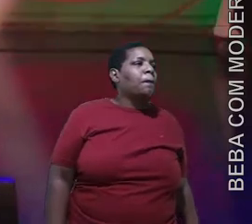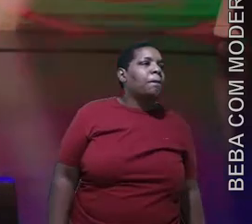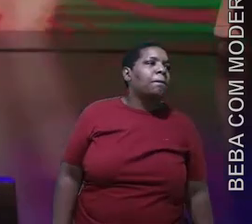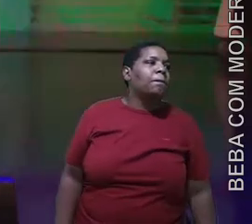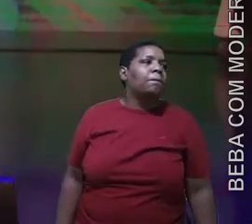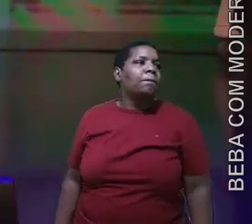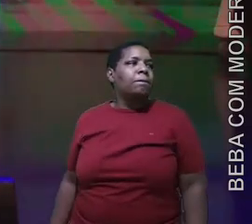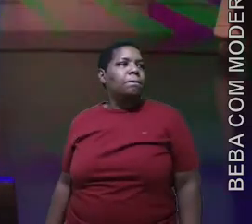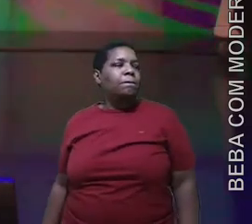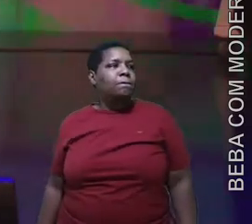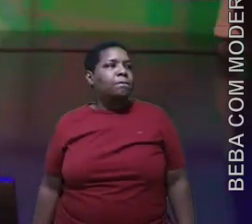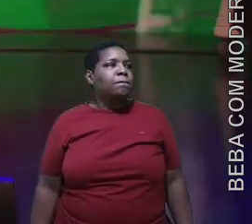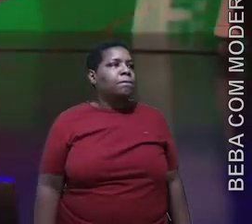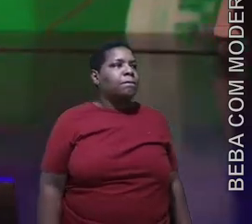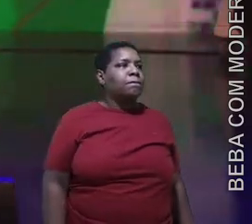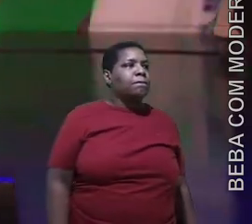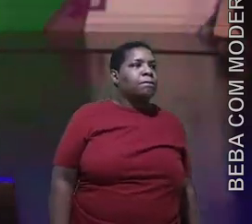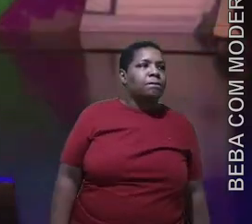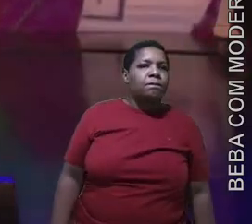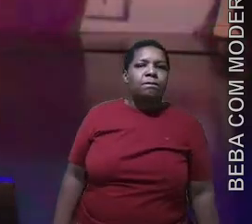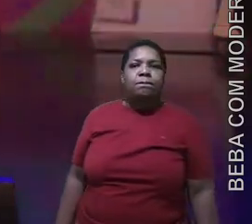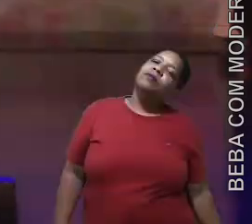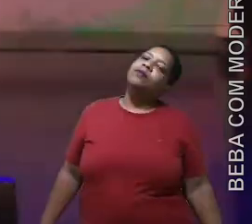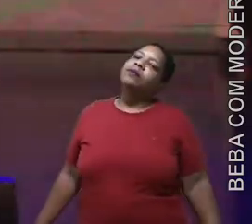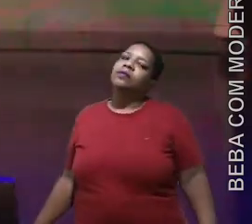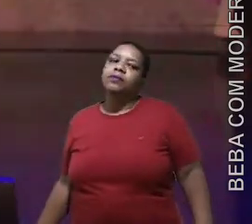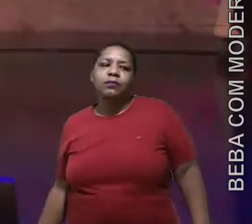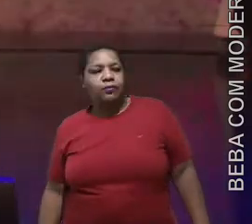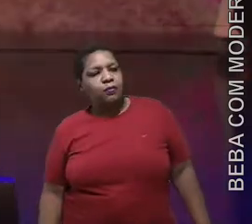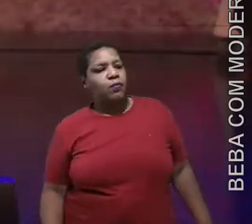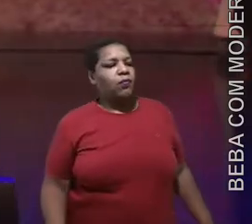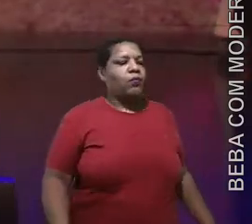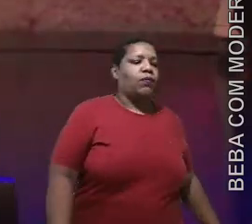E aí E aí